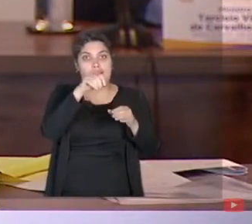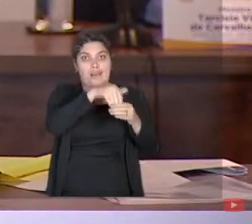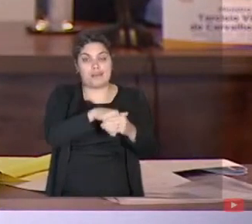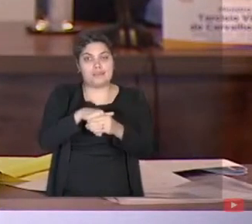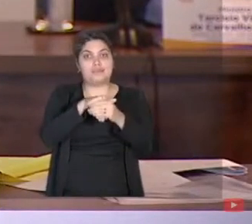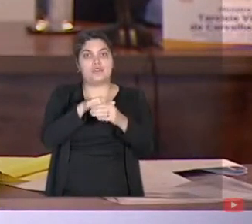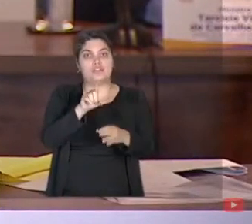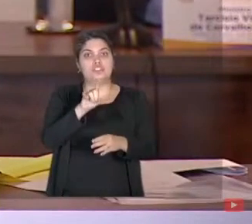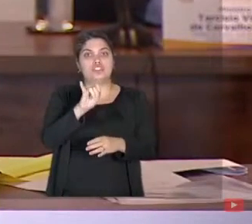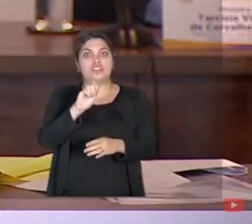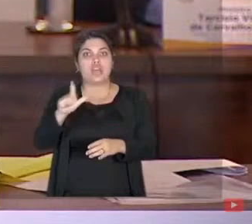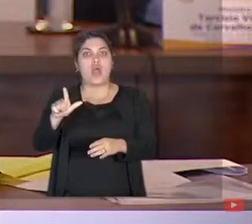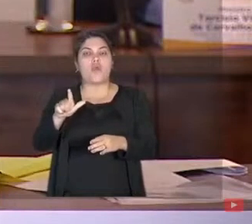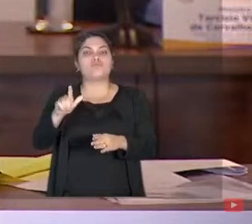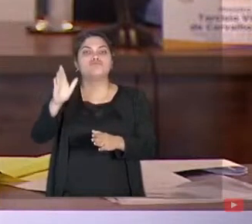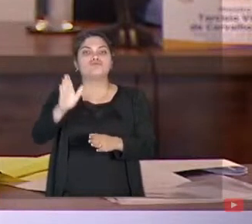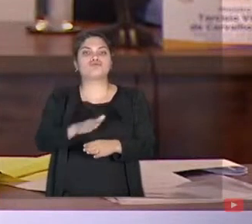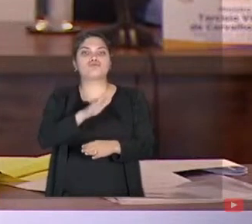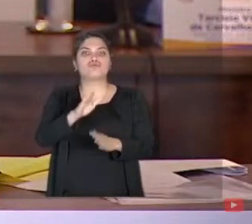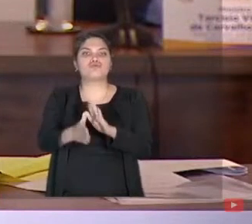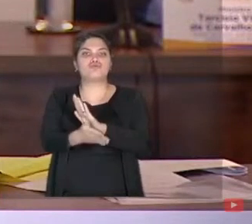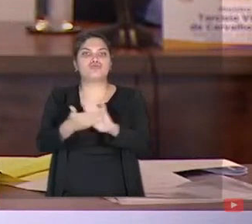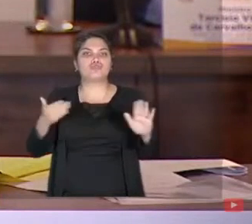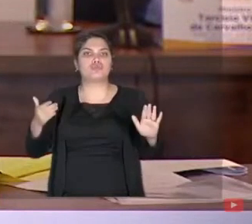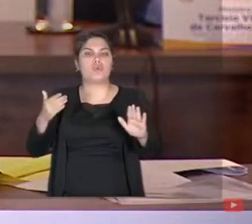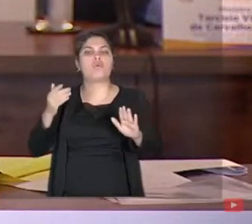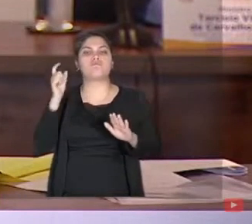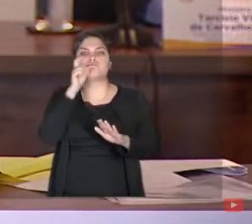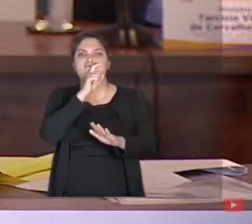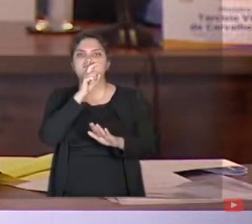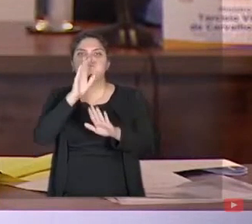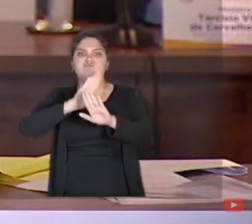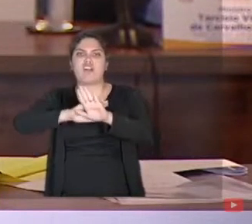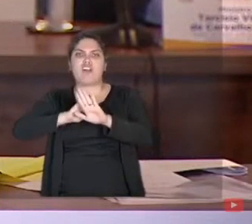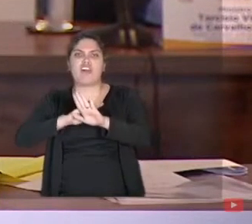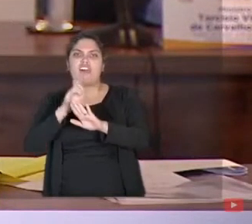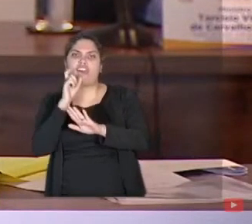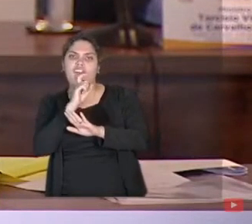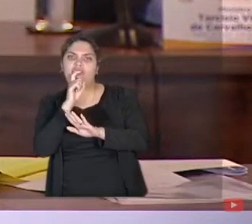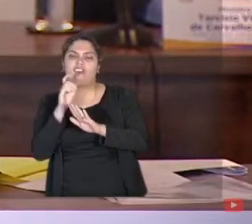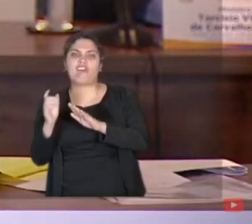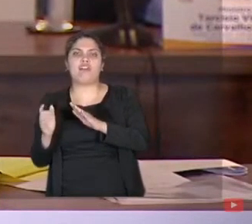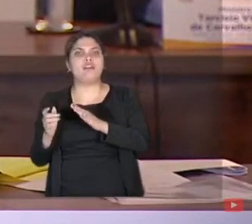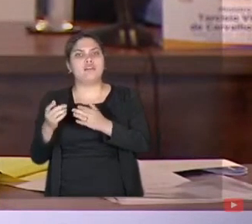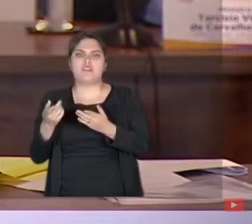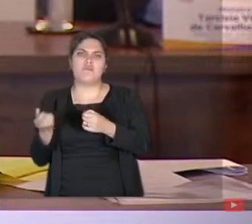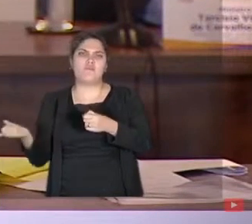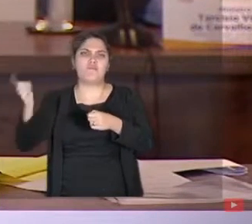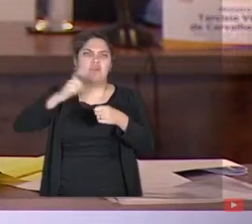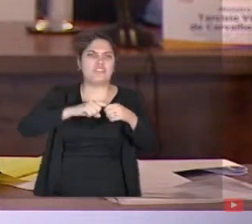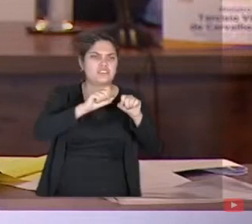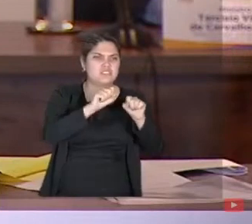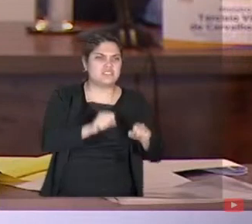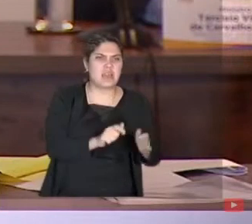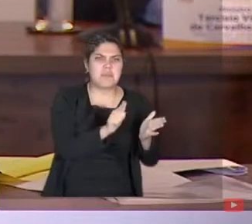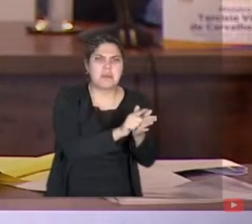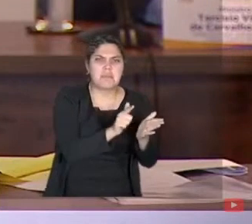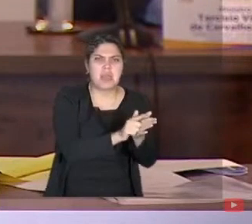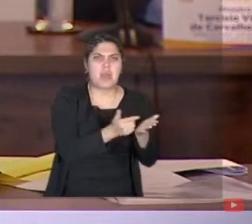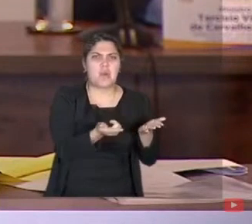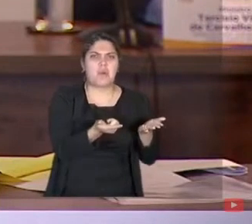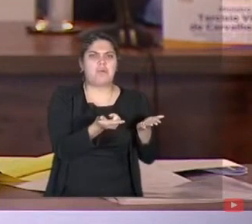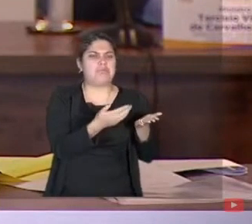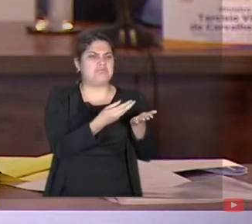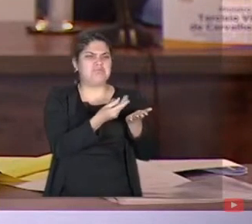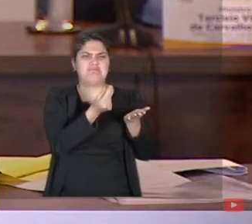o risco de fraude no Brasil. E, portanto, voltar ao sistema de papel me parece algo